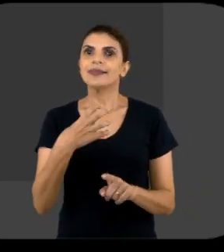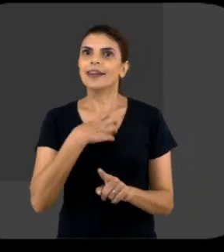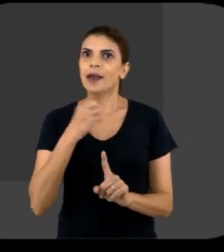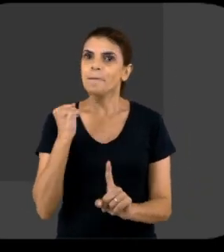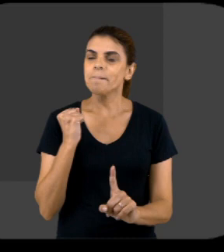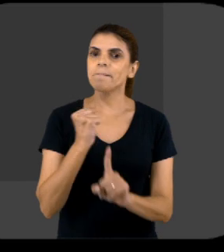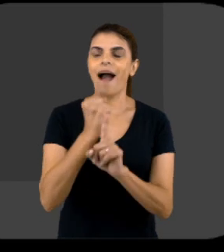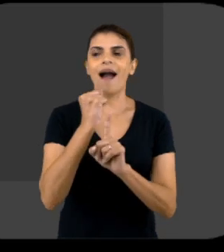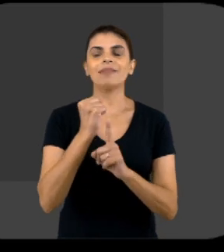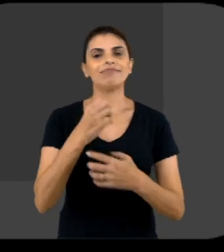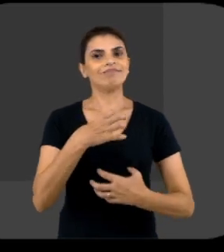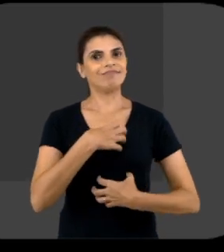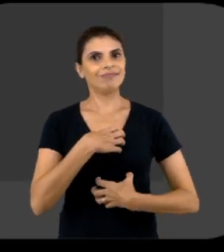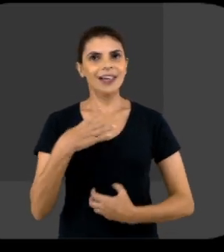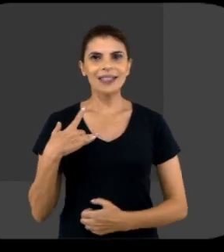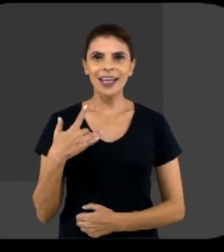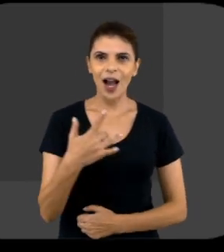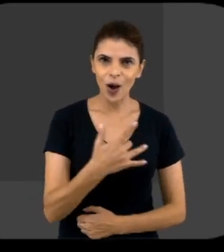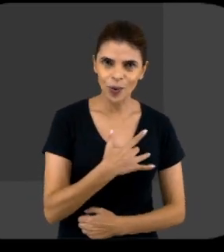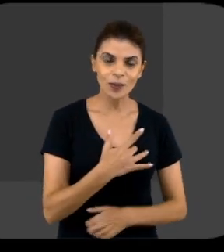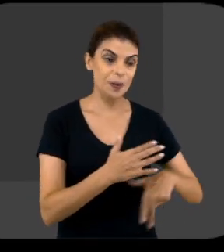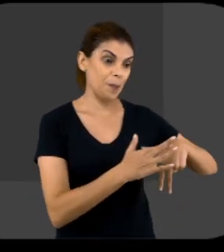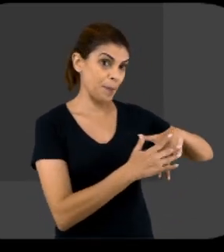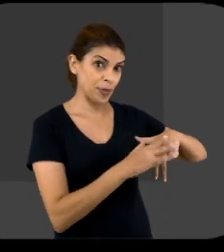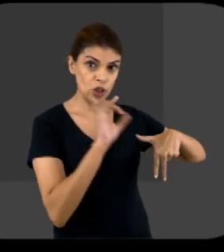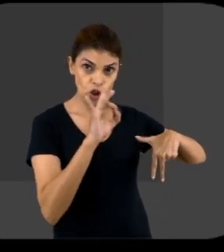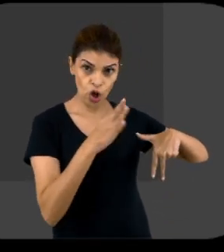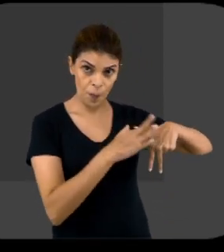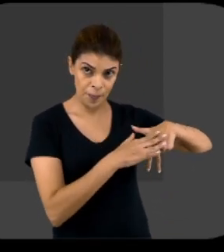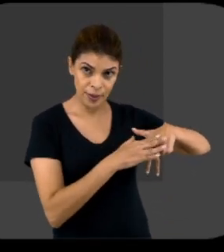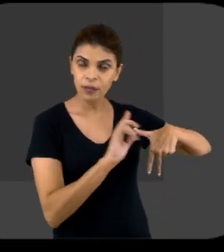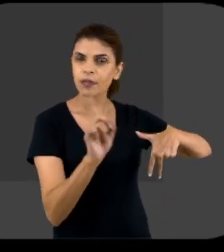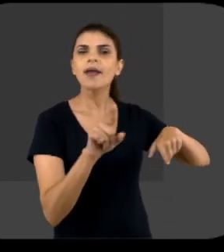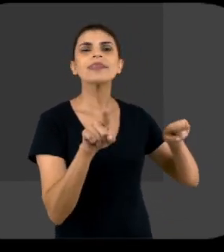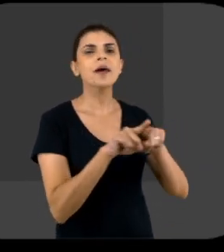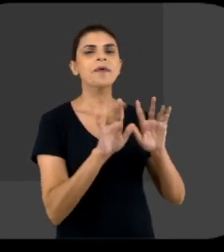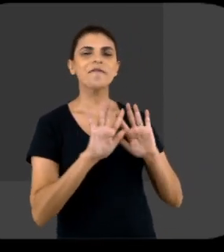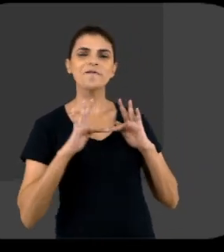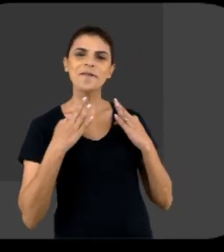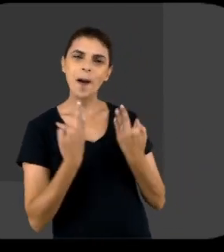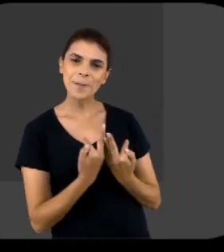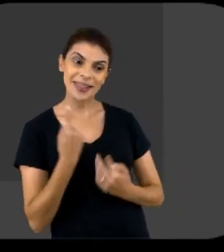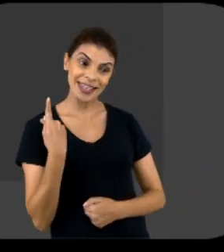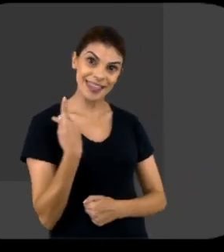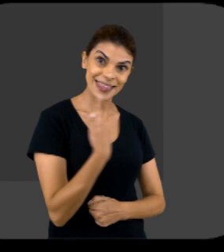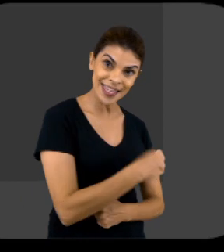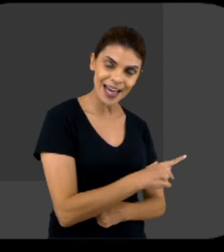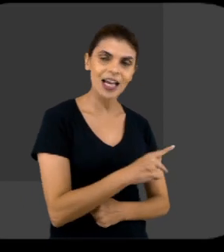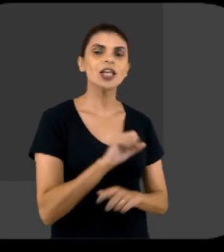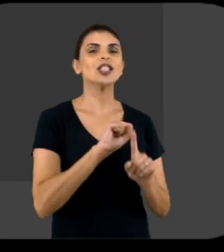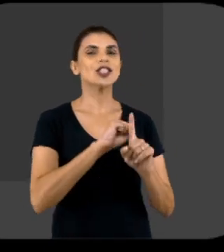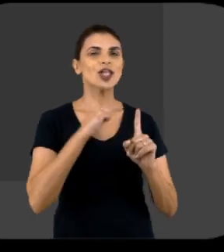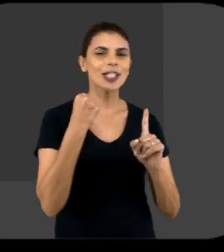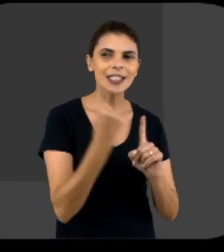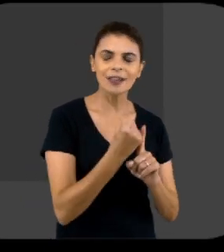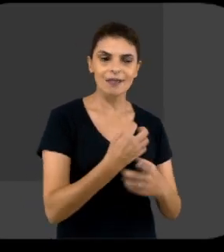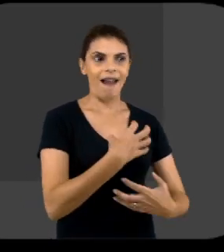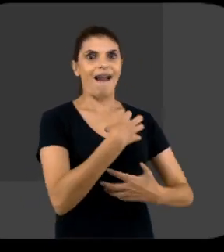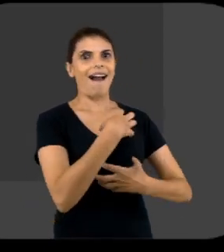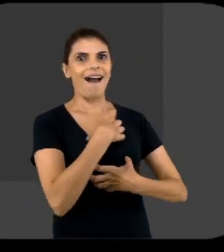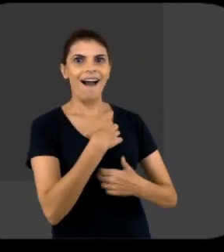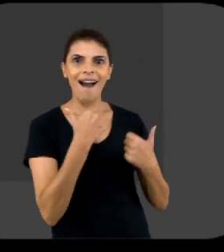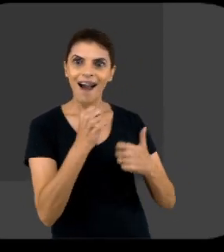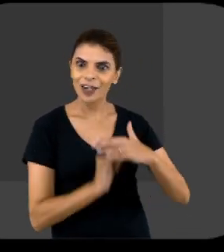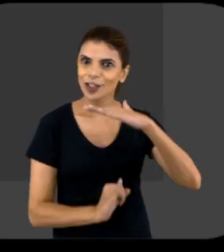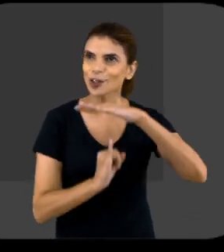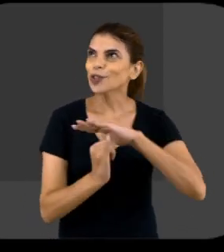gerará um impacto final na saúde do indivíduo, mas não somente no indivíduo, na família do indivíduo, na sociedade em geral,